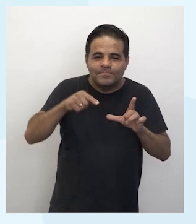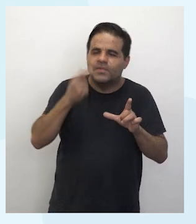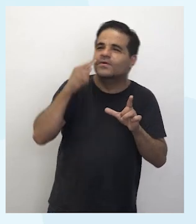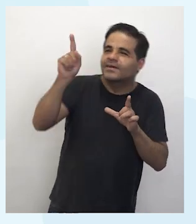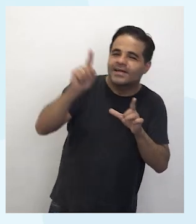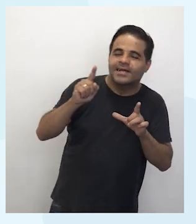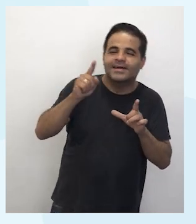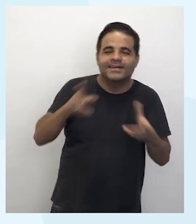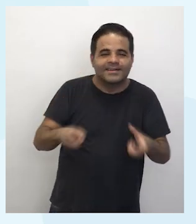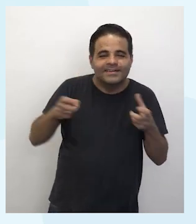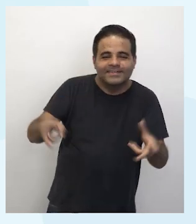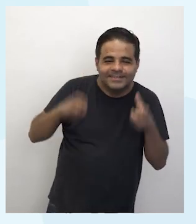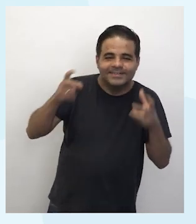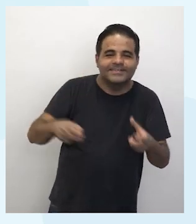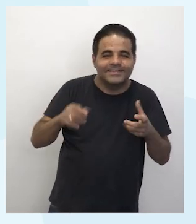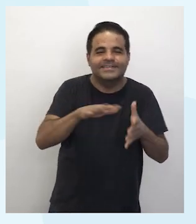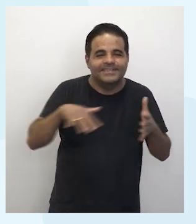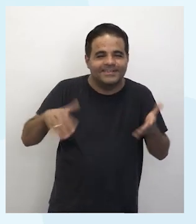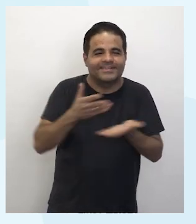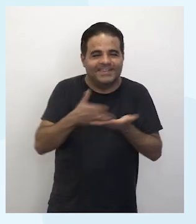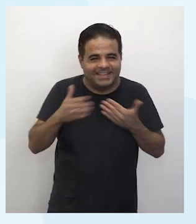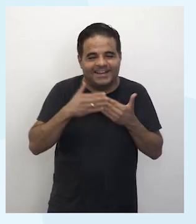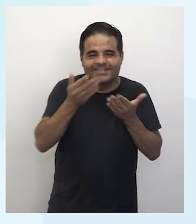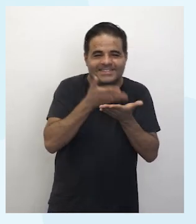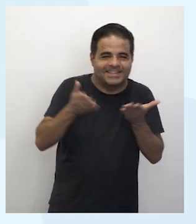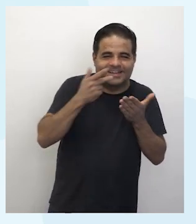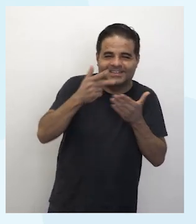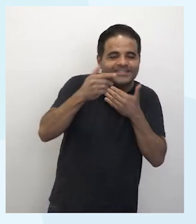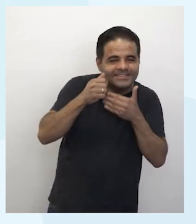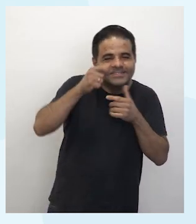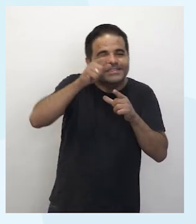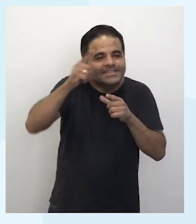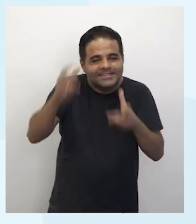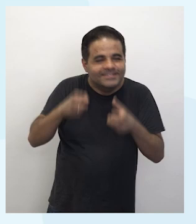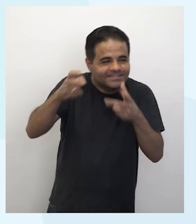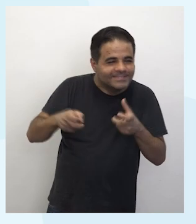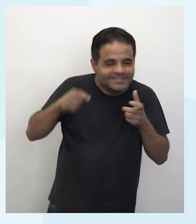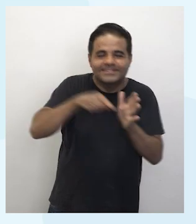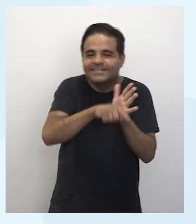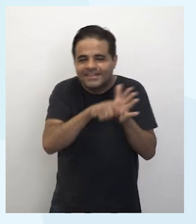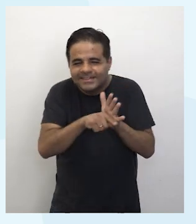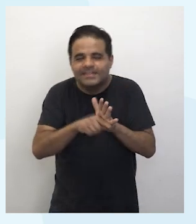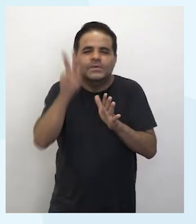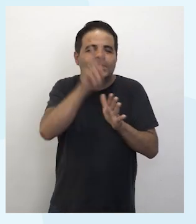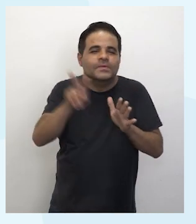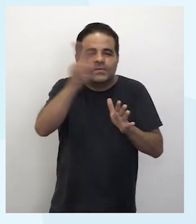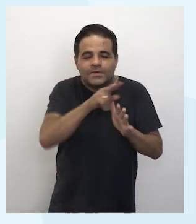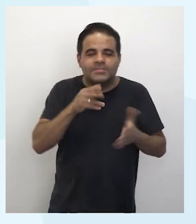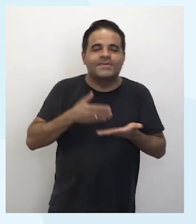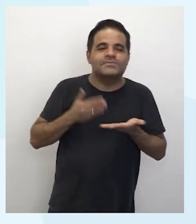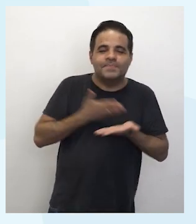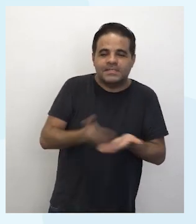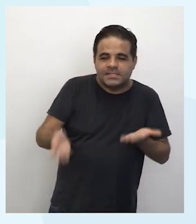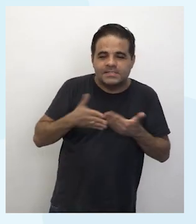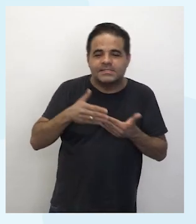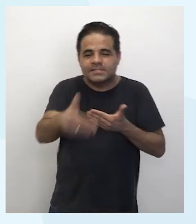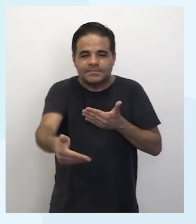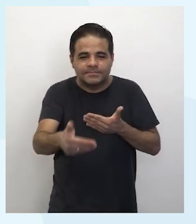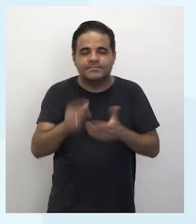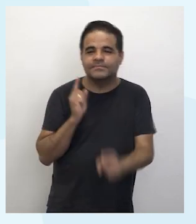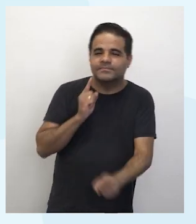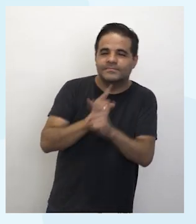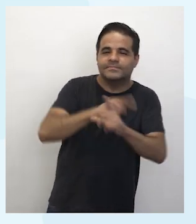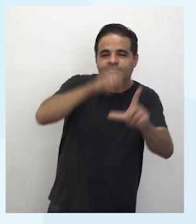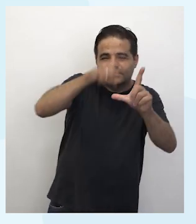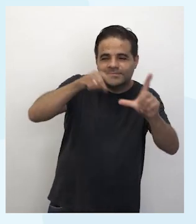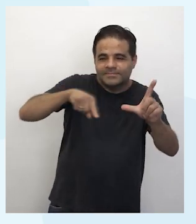bem explorada, ok? Discuta aí se ela está sendo bem explorada no seu ponto de vista, olhando a informação gráfica, localize no gráfico